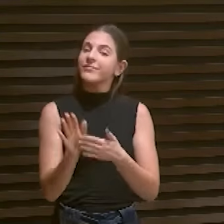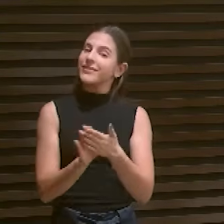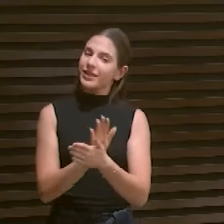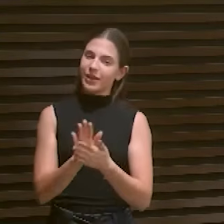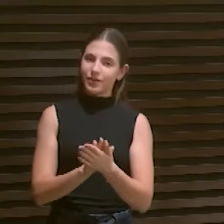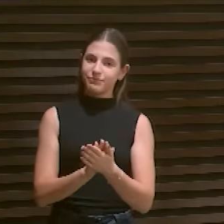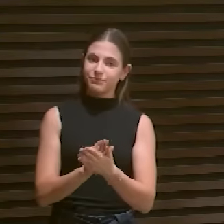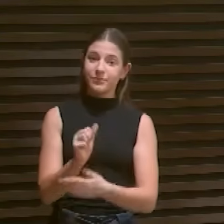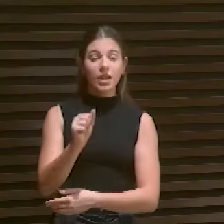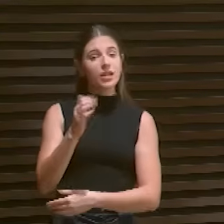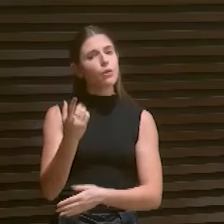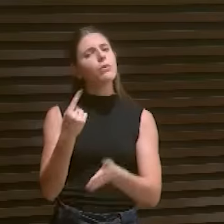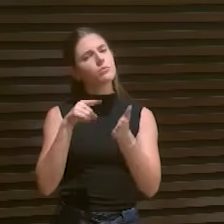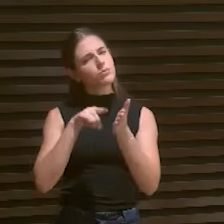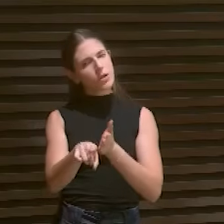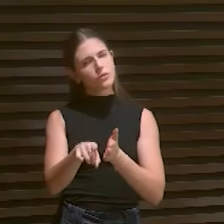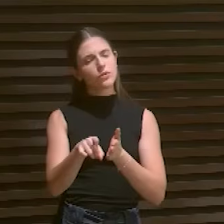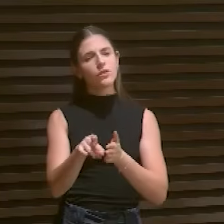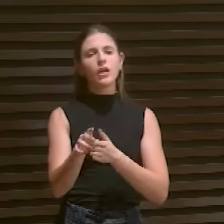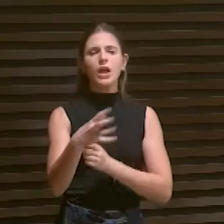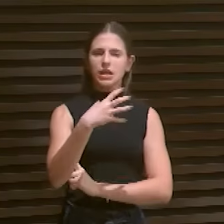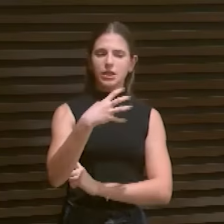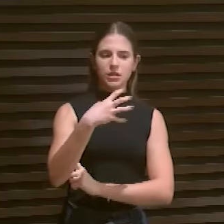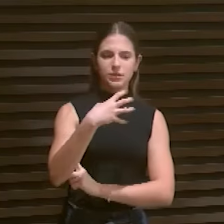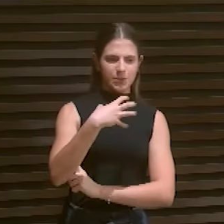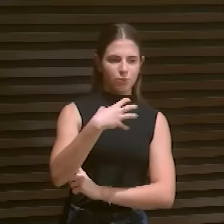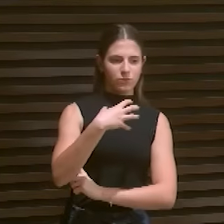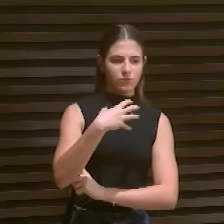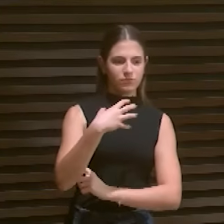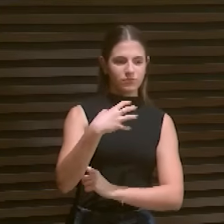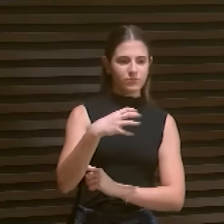Então, eu pergunto a você, que tipo de cristão eu sou?